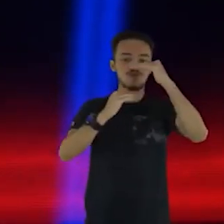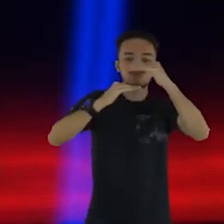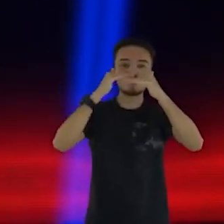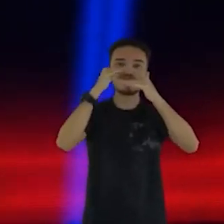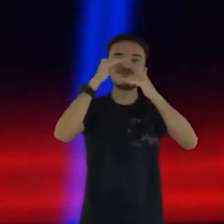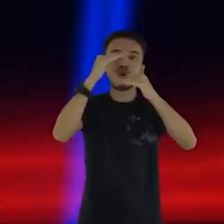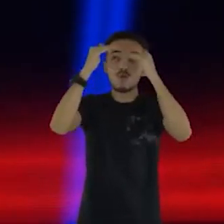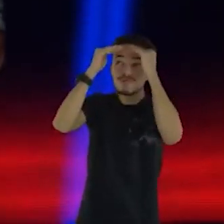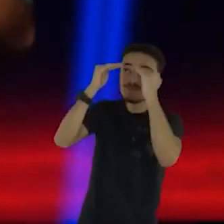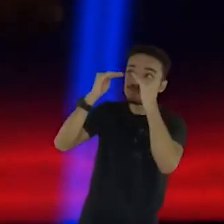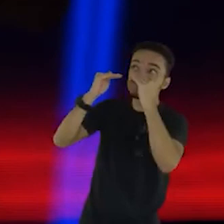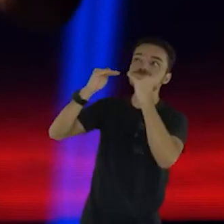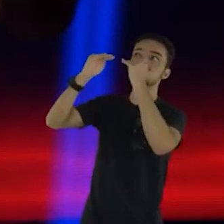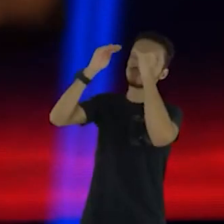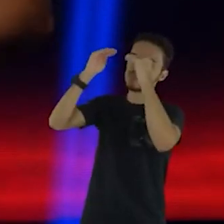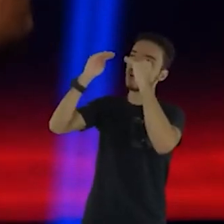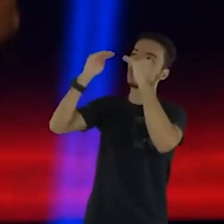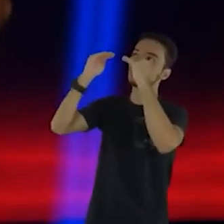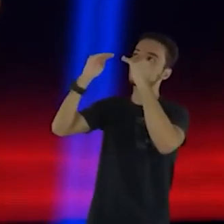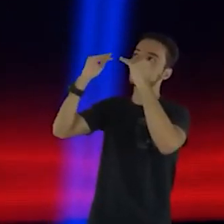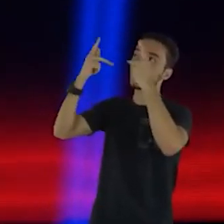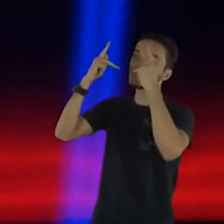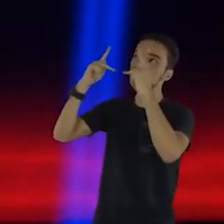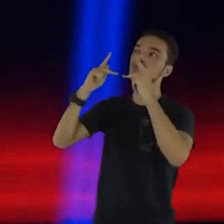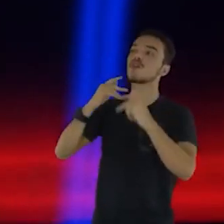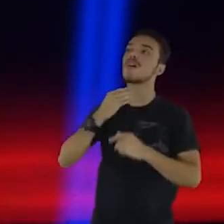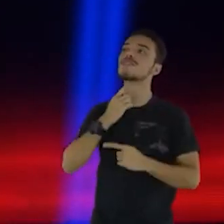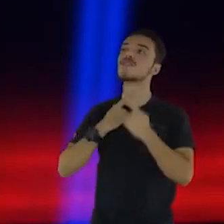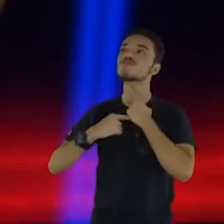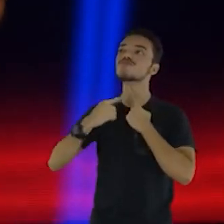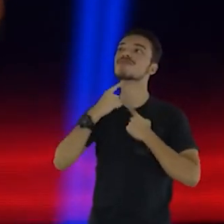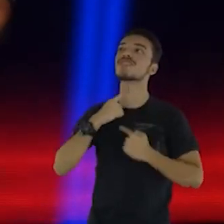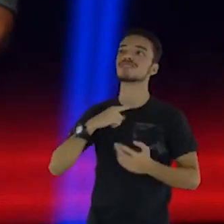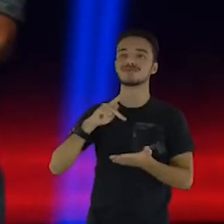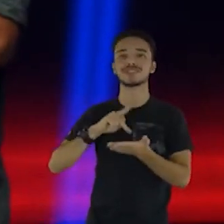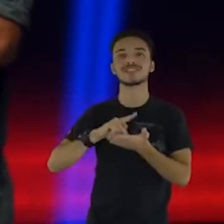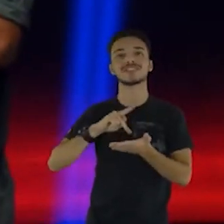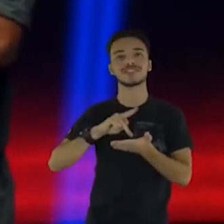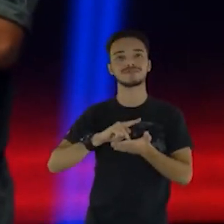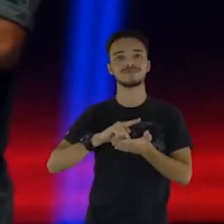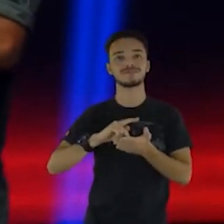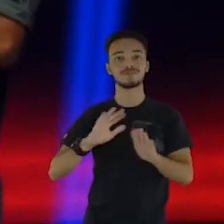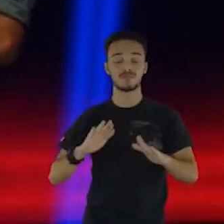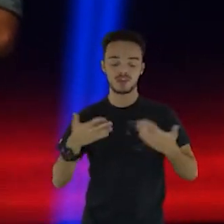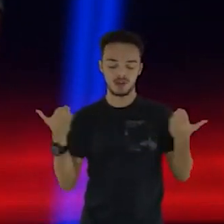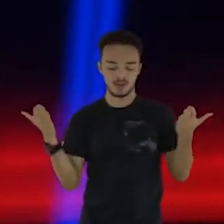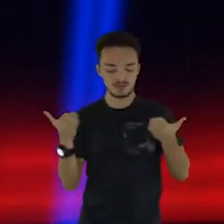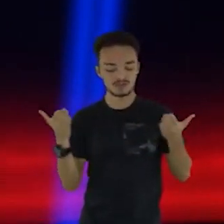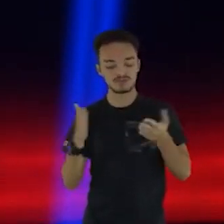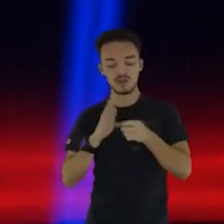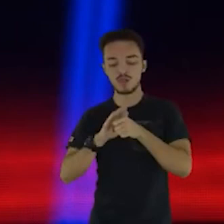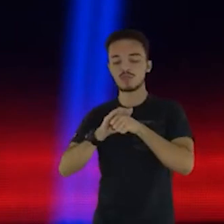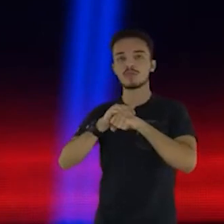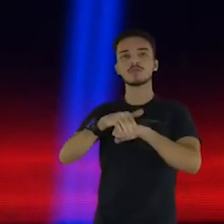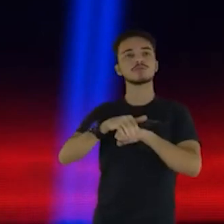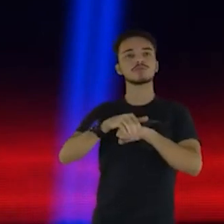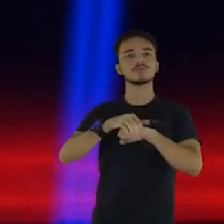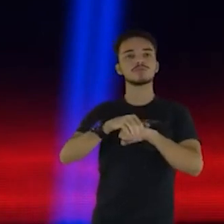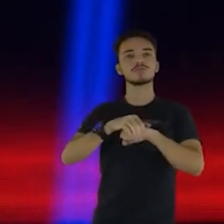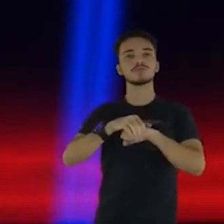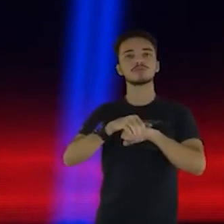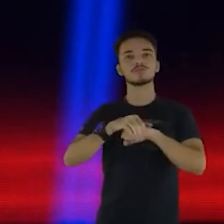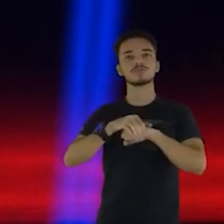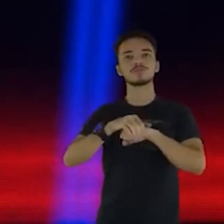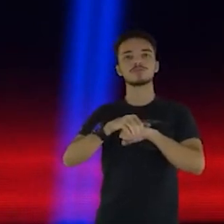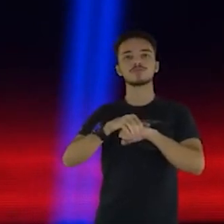segundo os teus padrões e segundo a tua vontade. Por isso, nessa noite, Senhor, nós vamos deixar